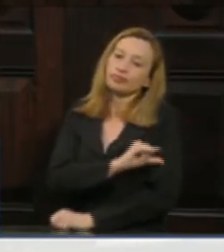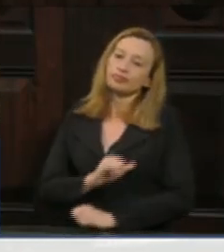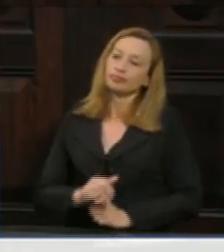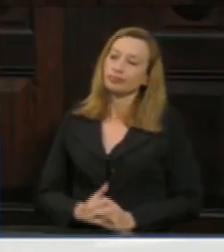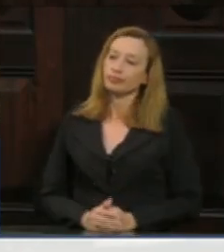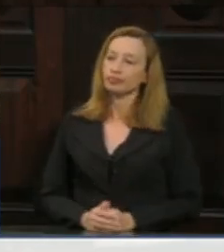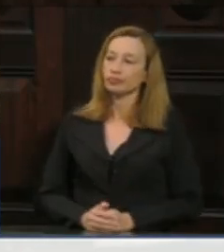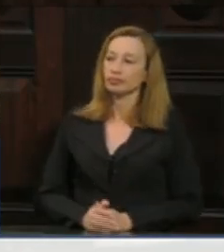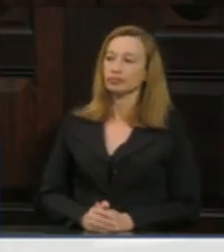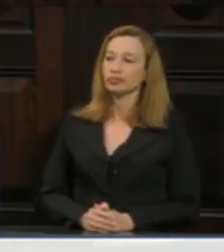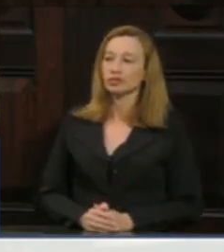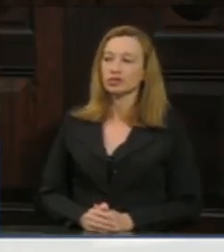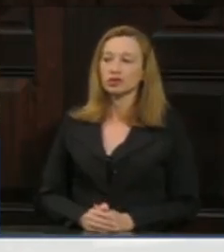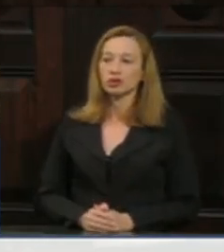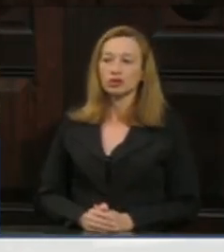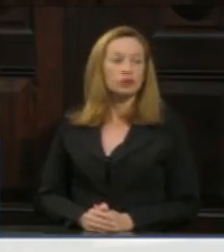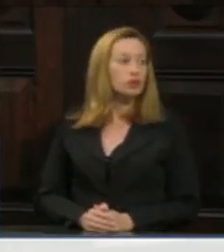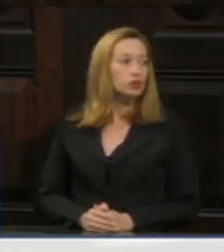excessos.